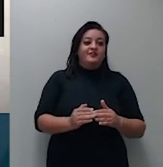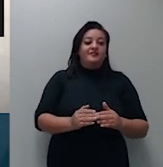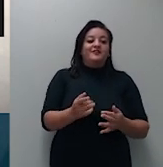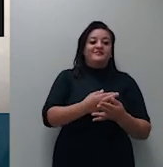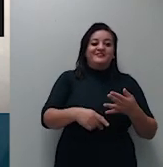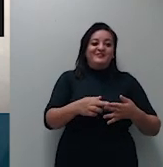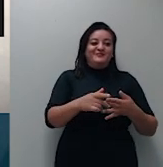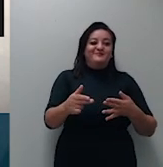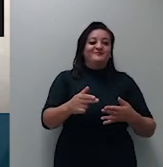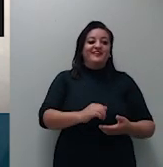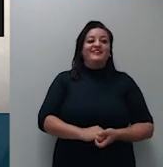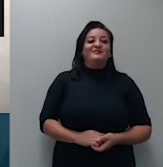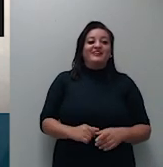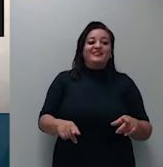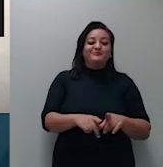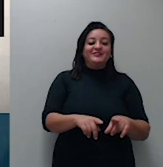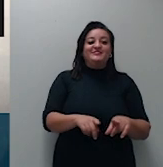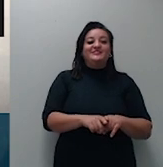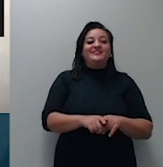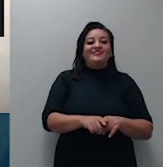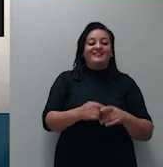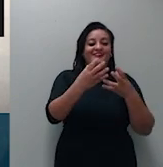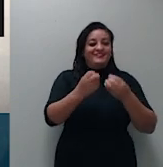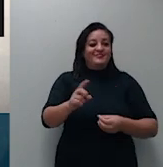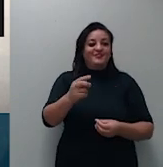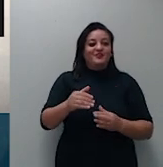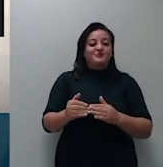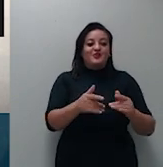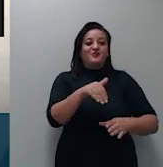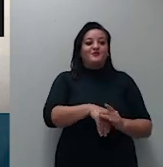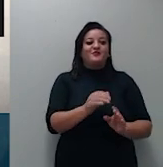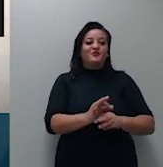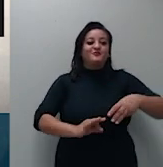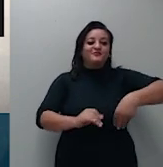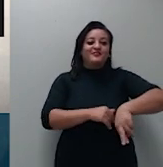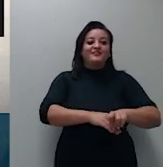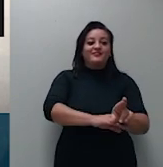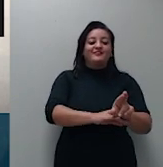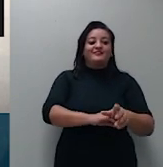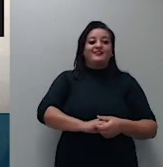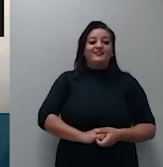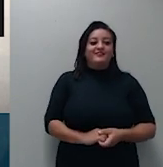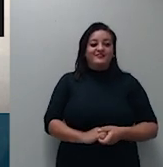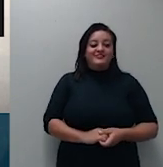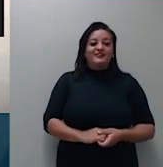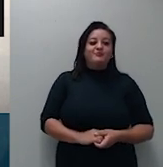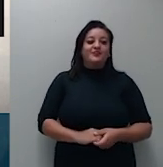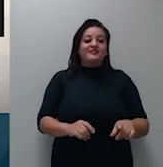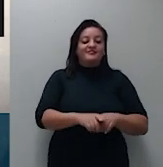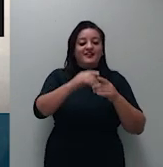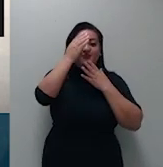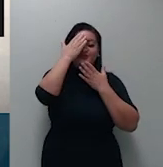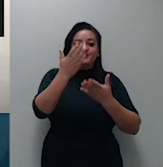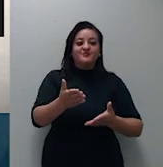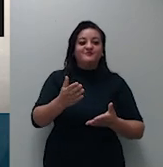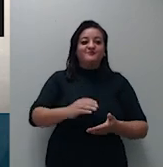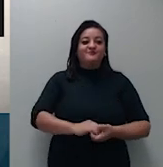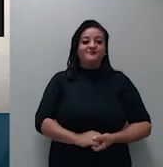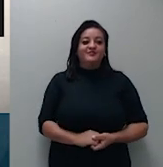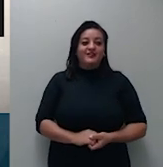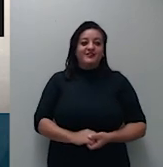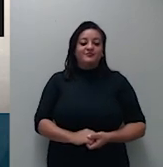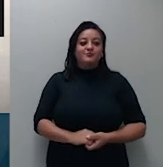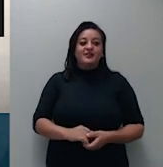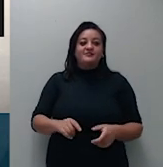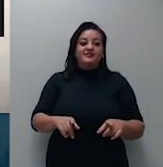Agravo interno Axe nega provimento nos termos do voto do relator decisão Obrigado Doutor